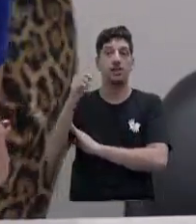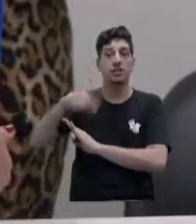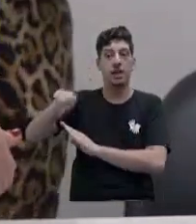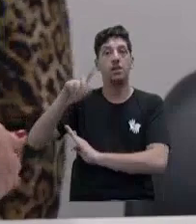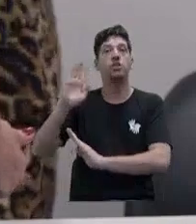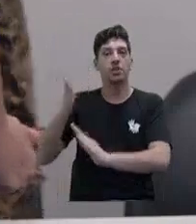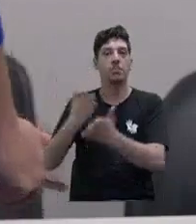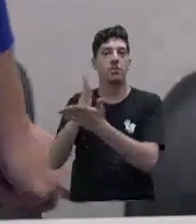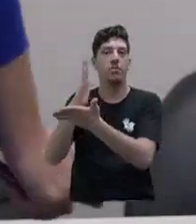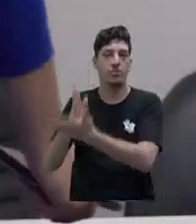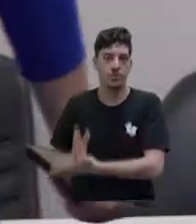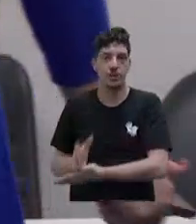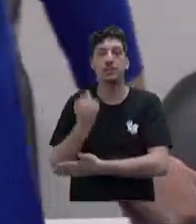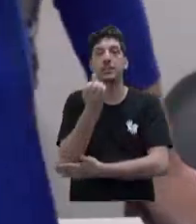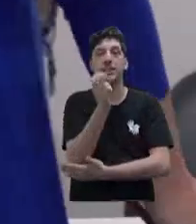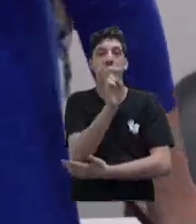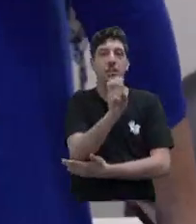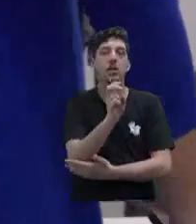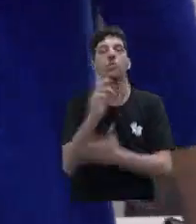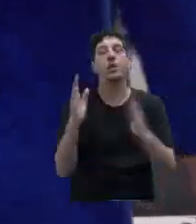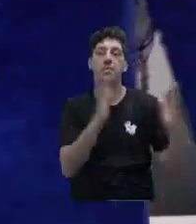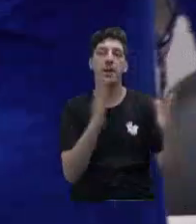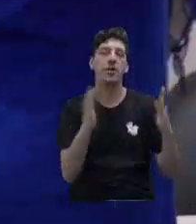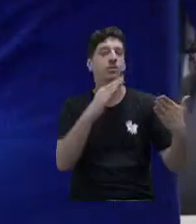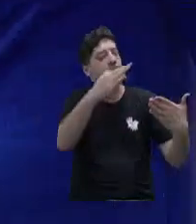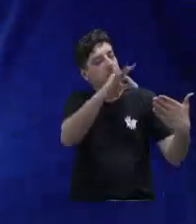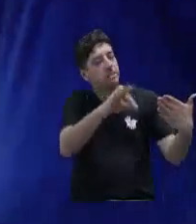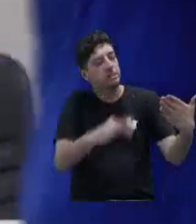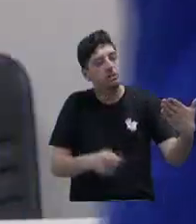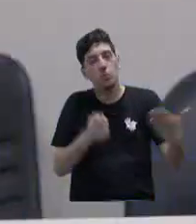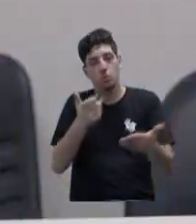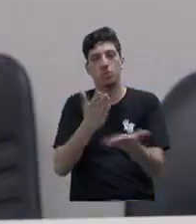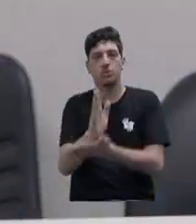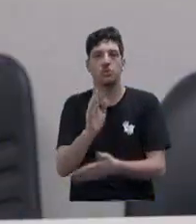e 65% estão em aprovação. Pode passar.